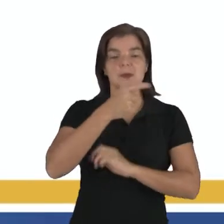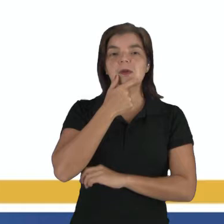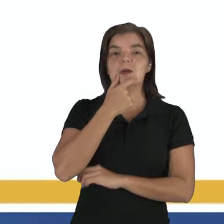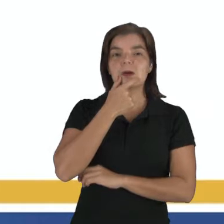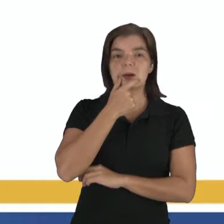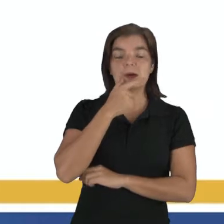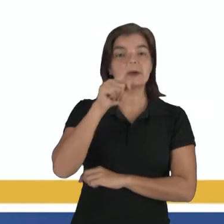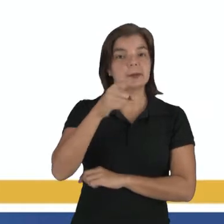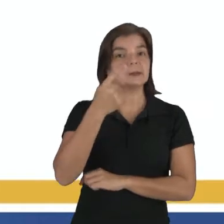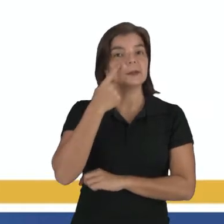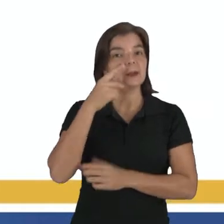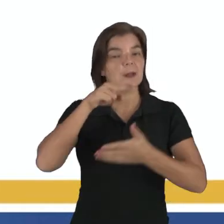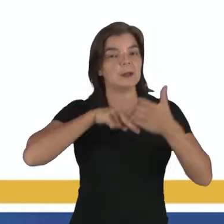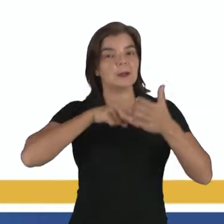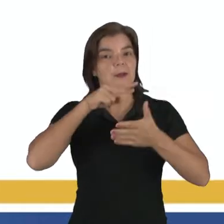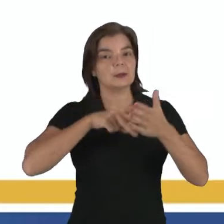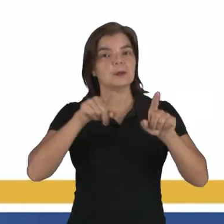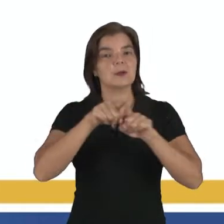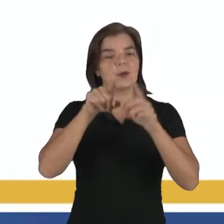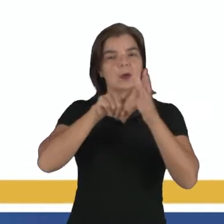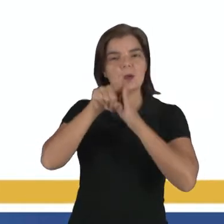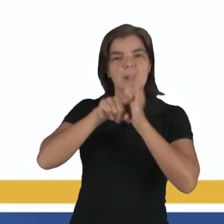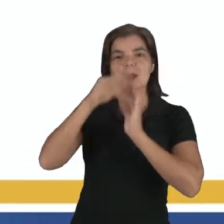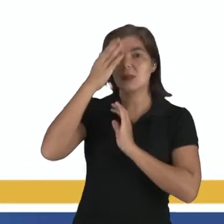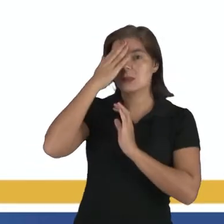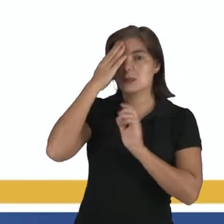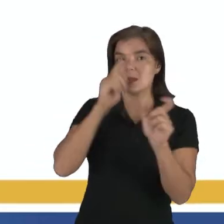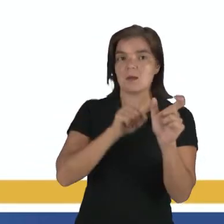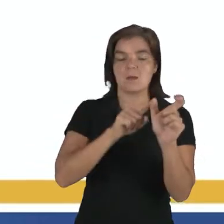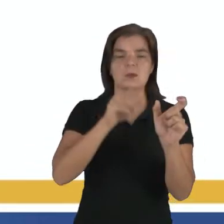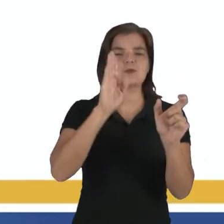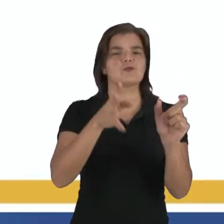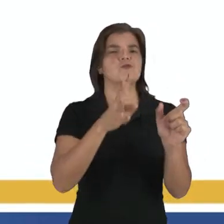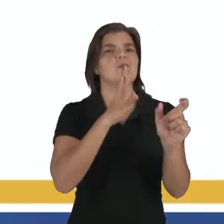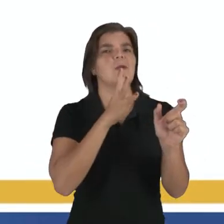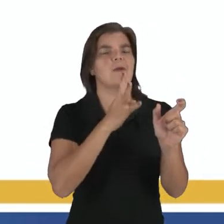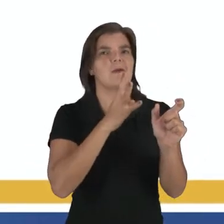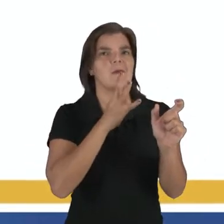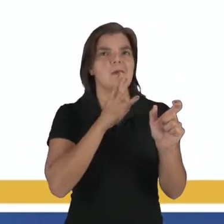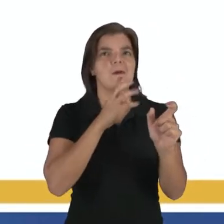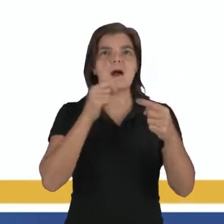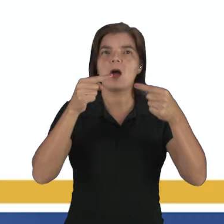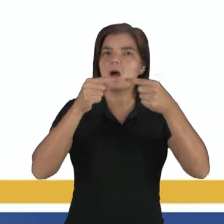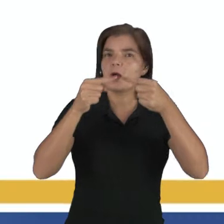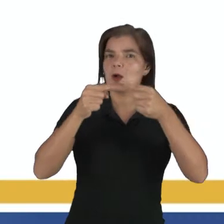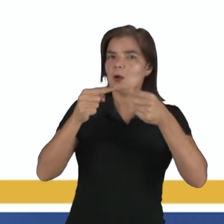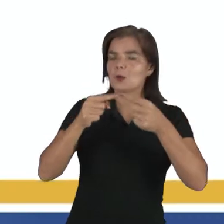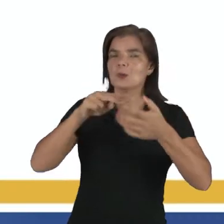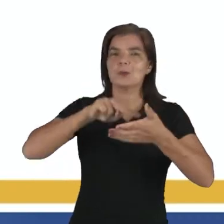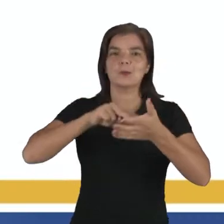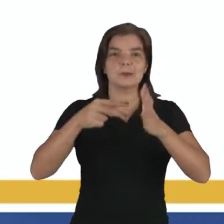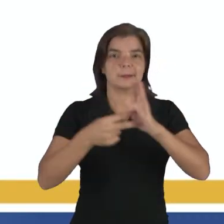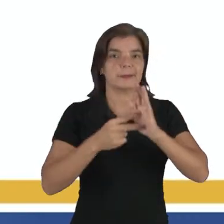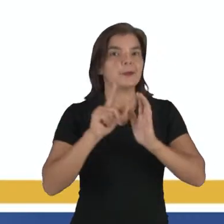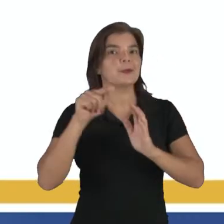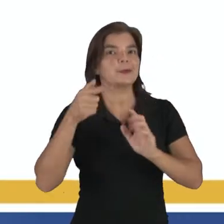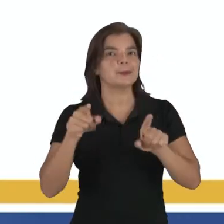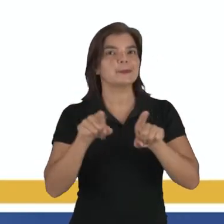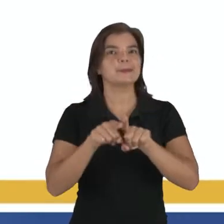vocês. Enquanto eu faço a leitura, busquem entender palavras que vocês já conhecem, associar com significados,